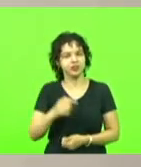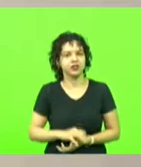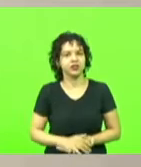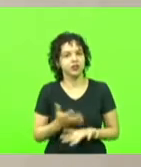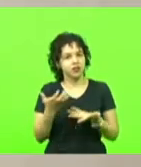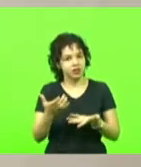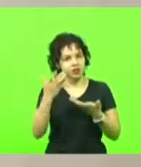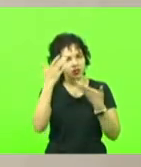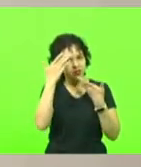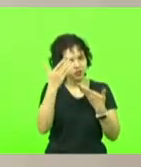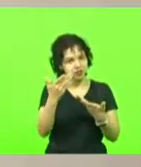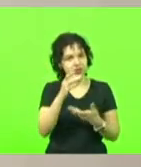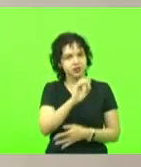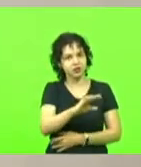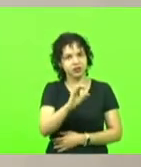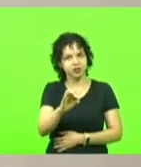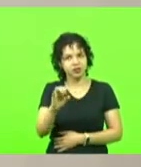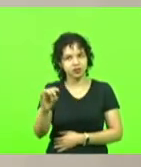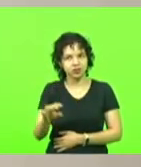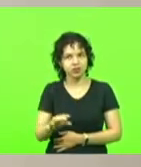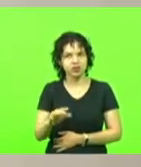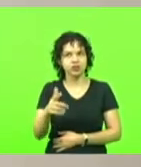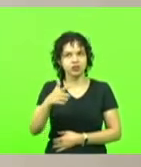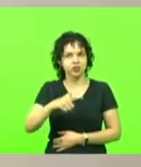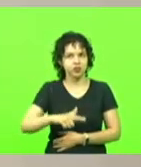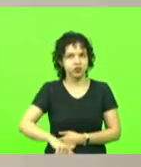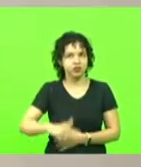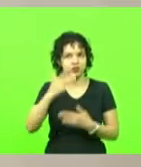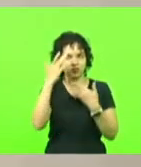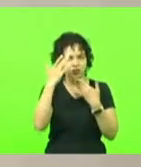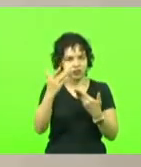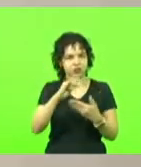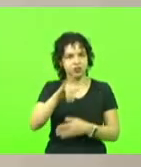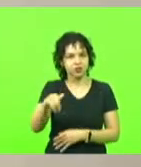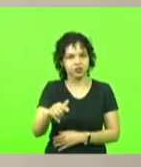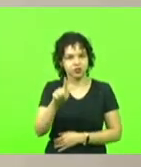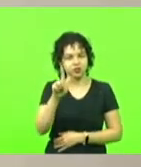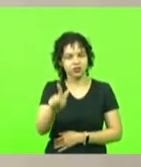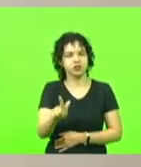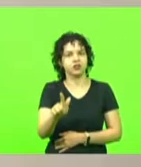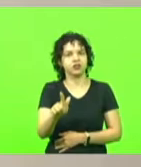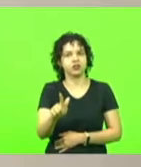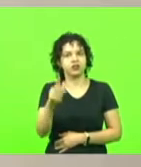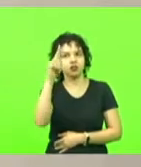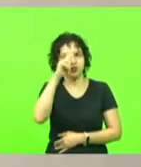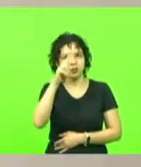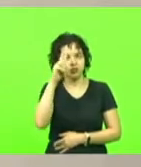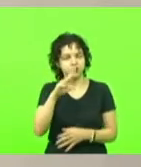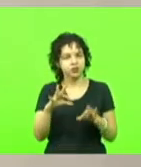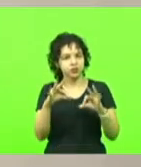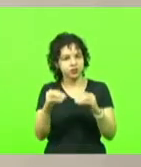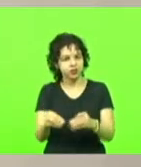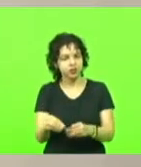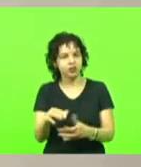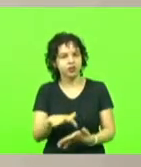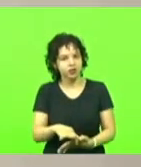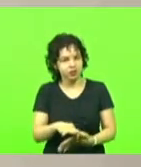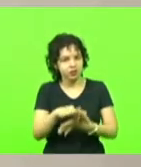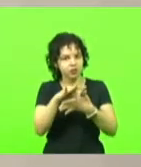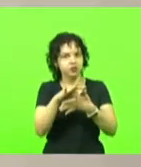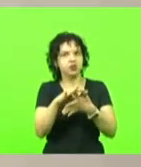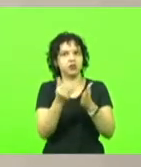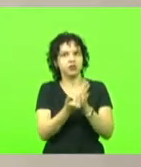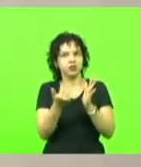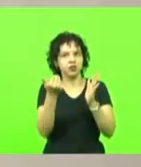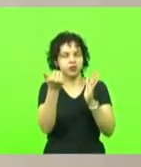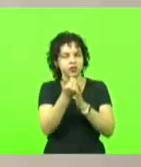em especial, novamente, Júlio Garcia. Quero lembrar aqui o nome do nosso líder maior, que é o